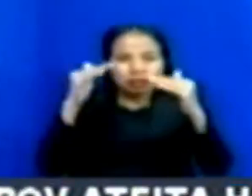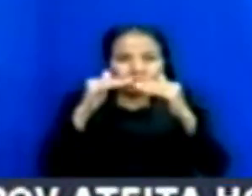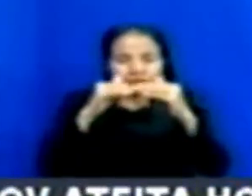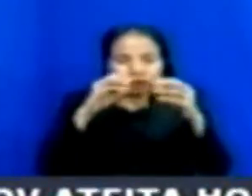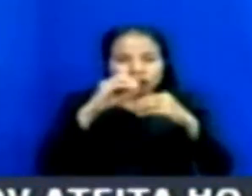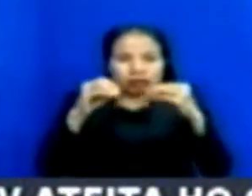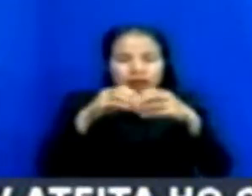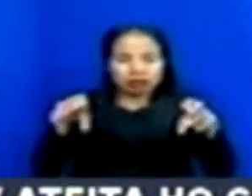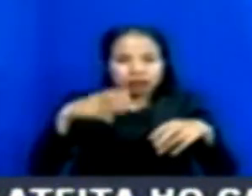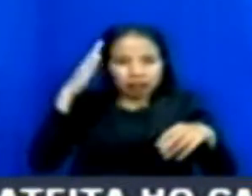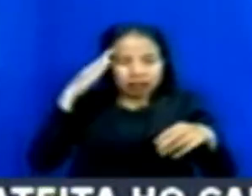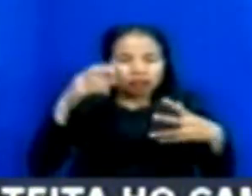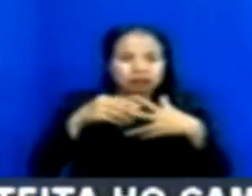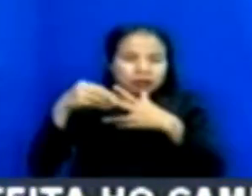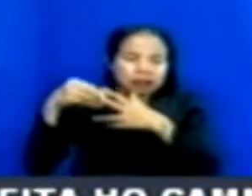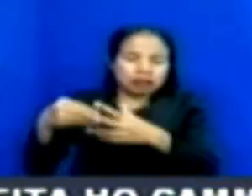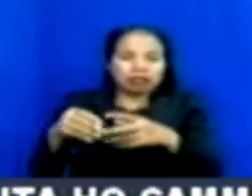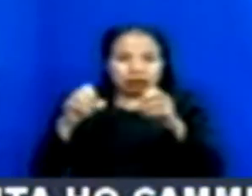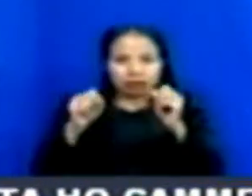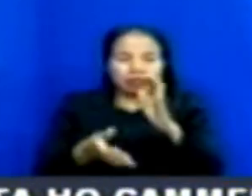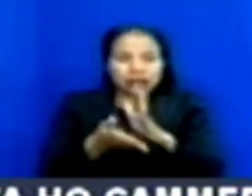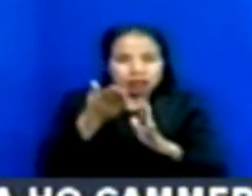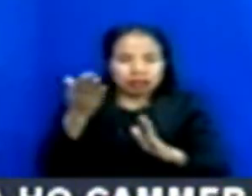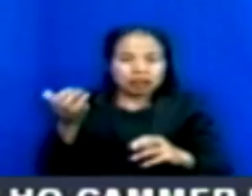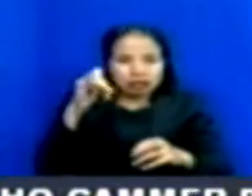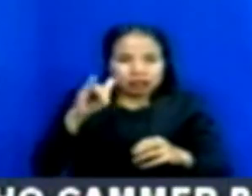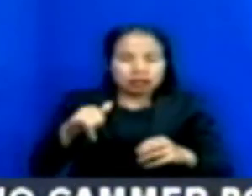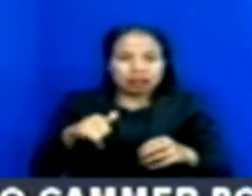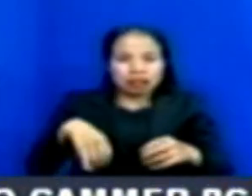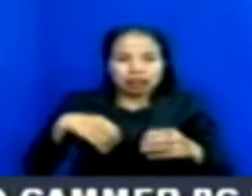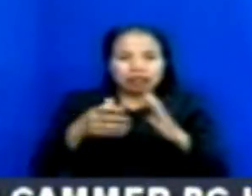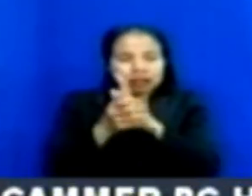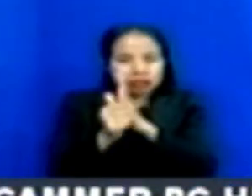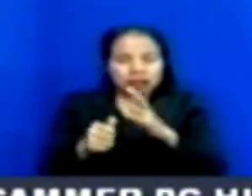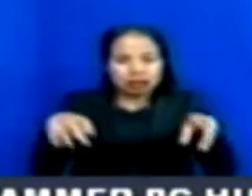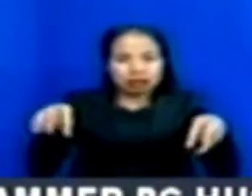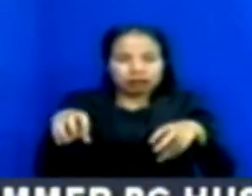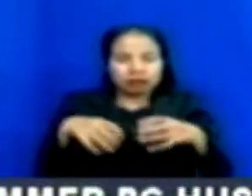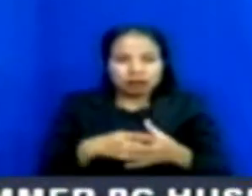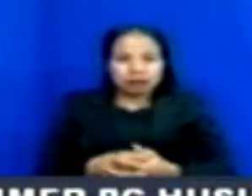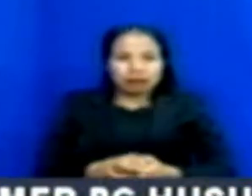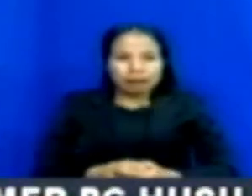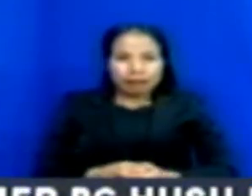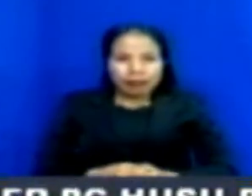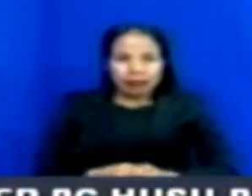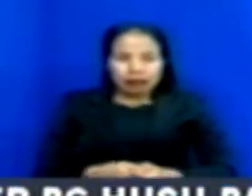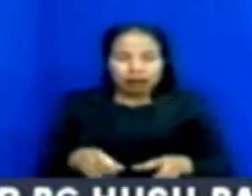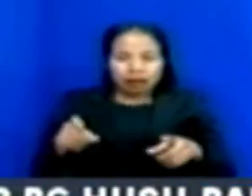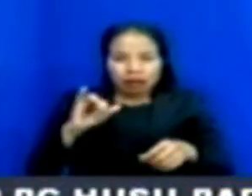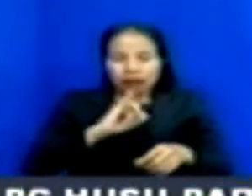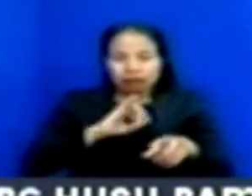o sistema identidade único, né? Bele Hassan Liutan, sirania habilidade técnico. Hassan